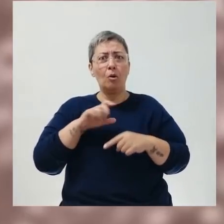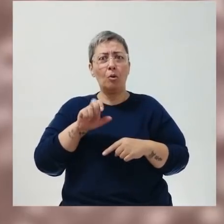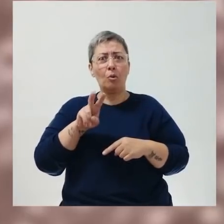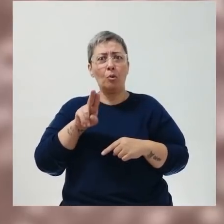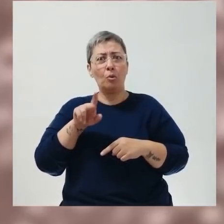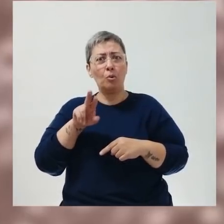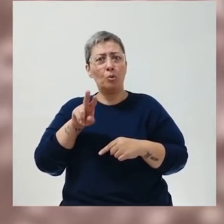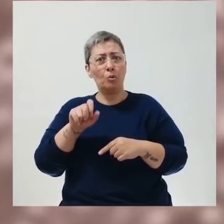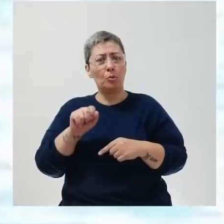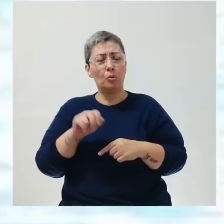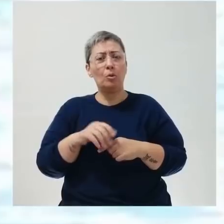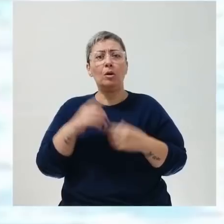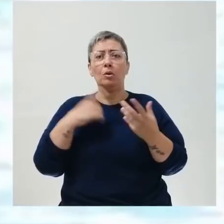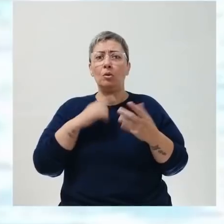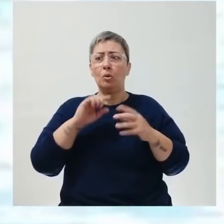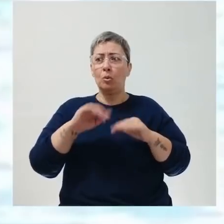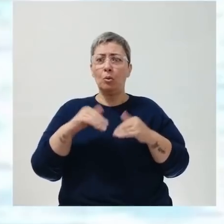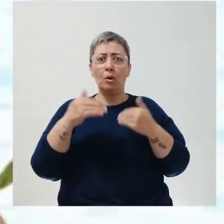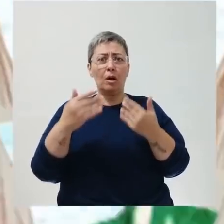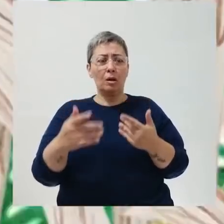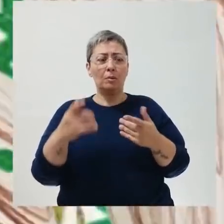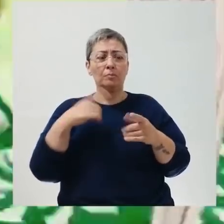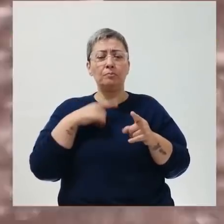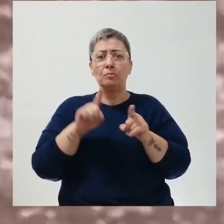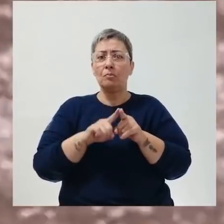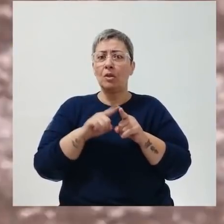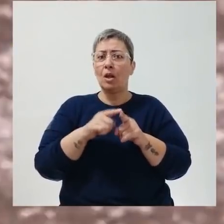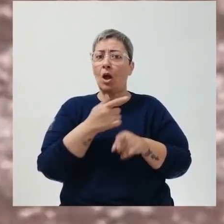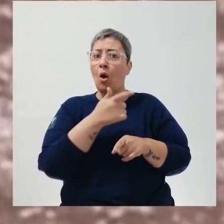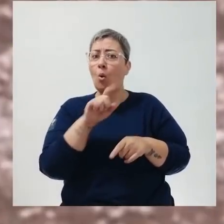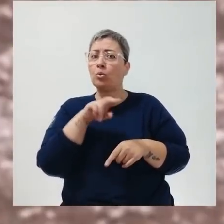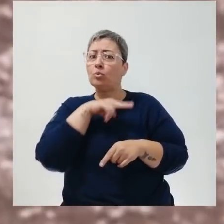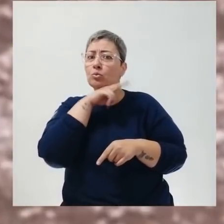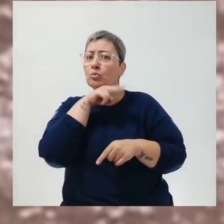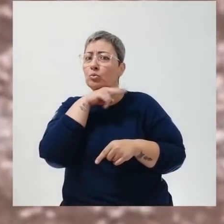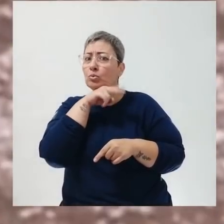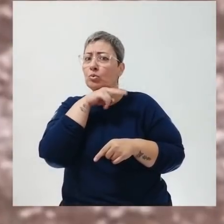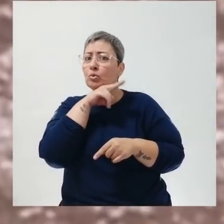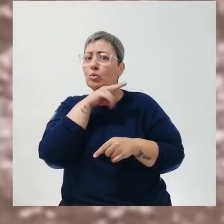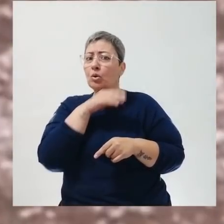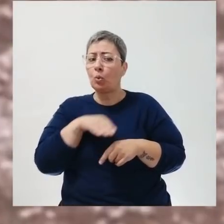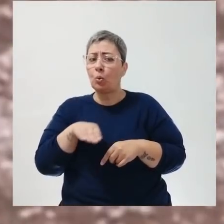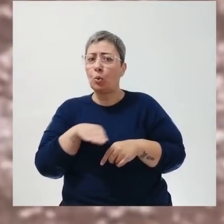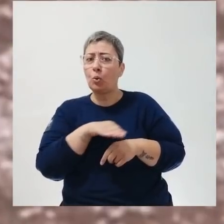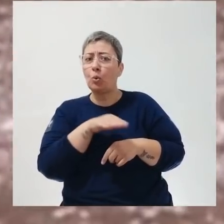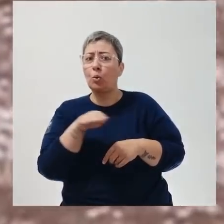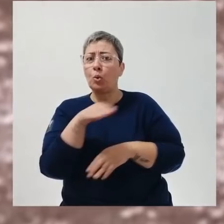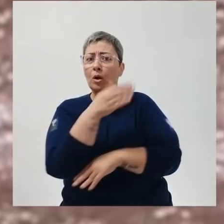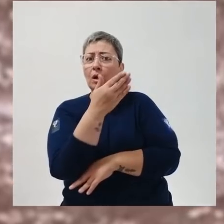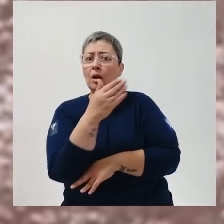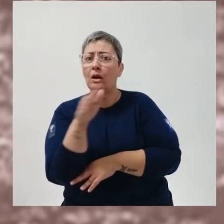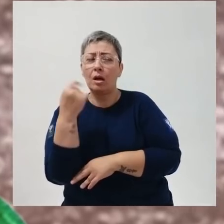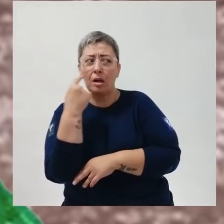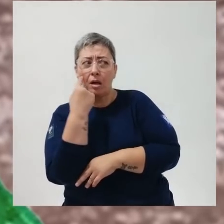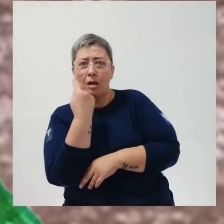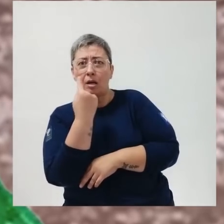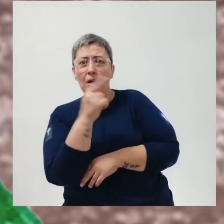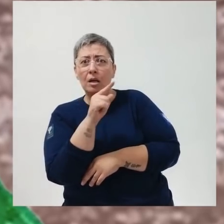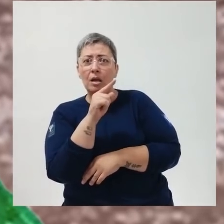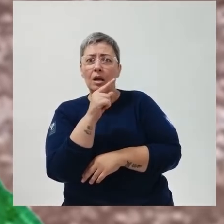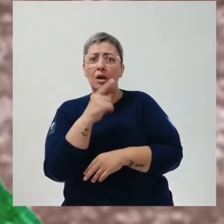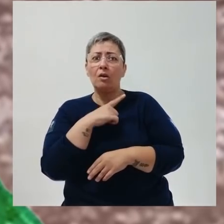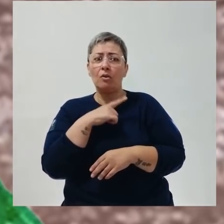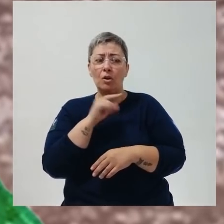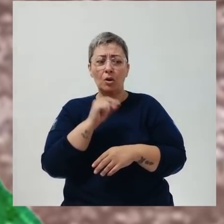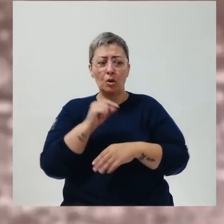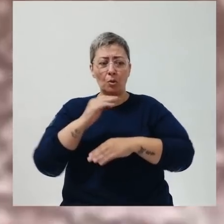cururu. Enquanto isso, outra jararaca que estava na floresta avistou o